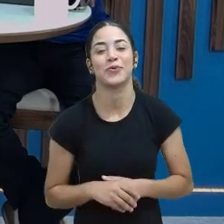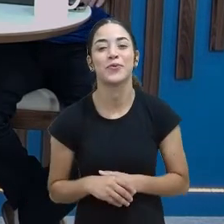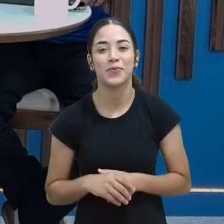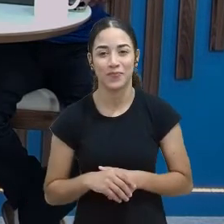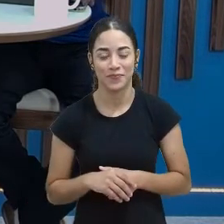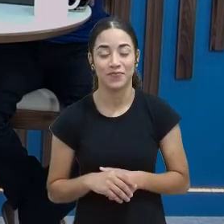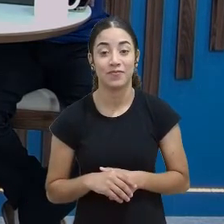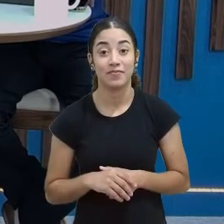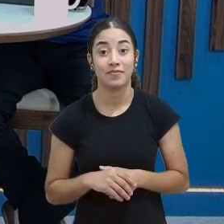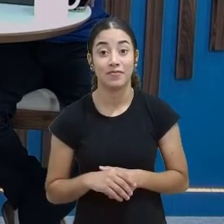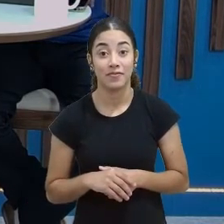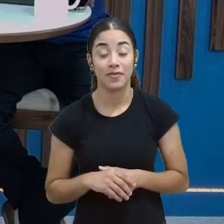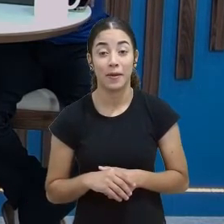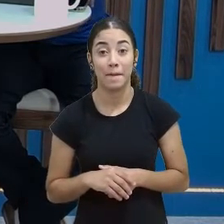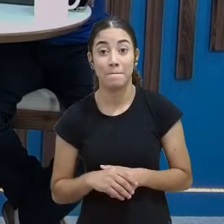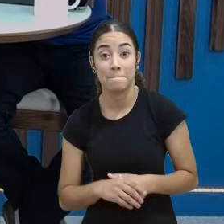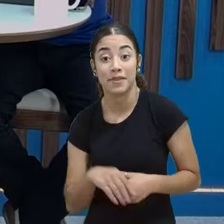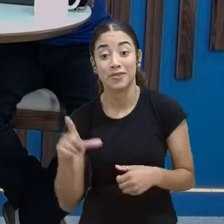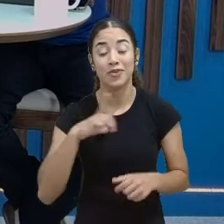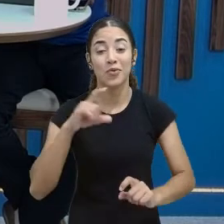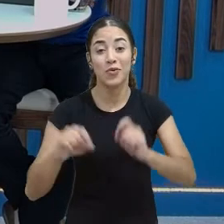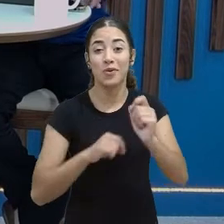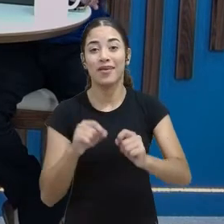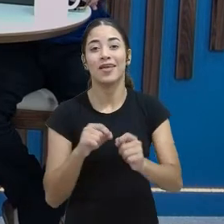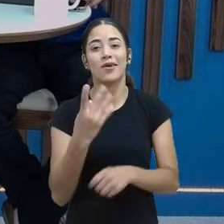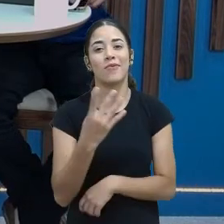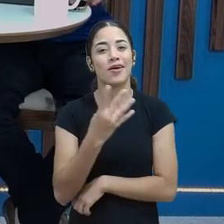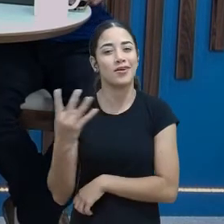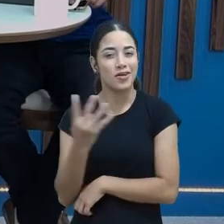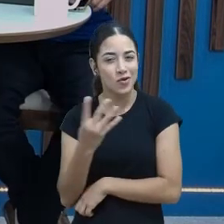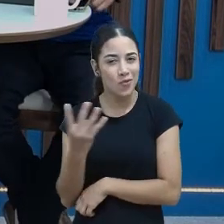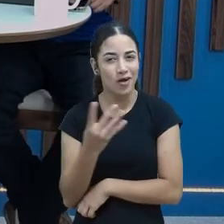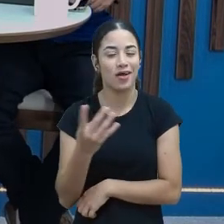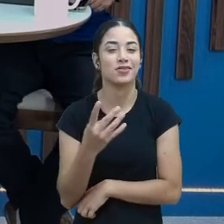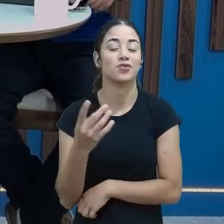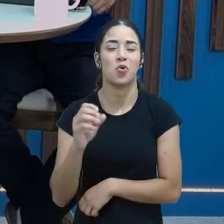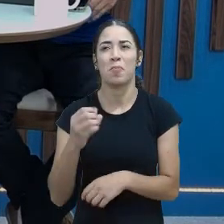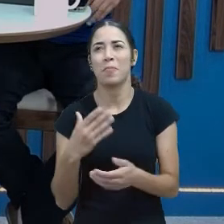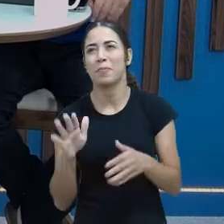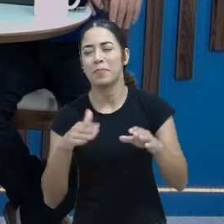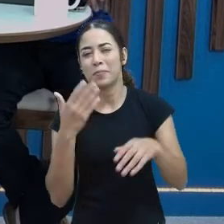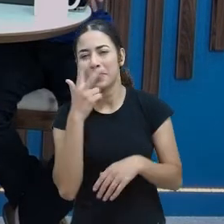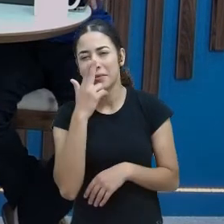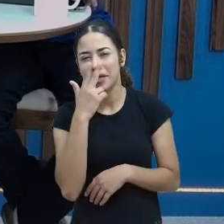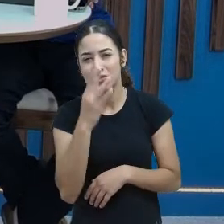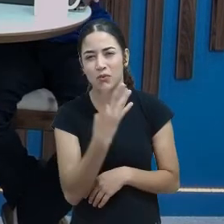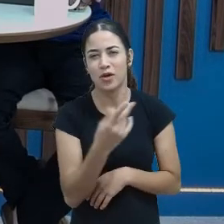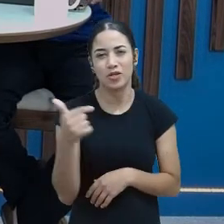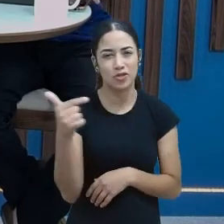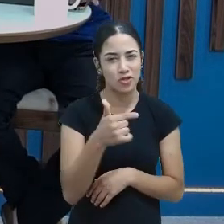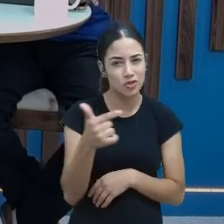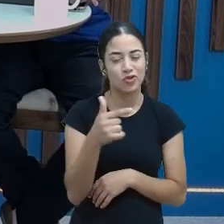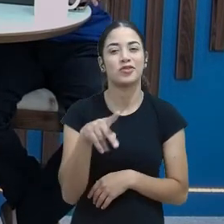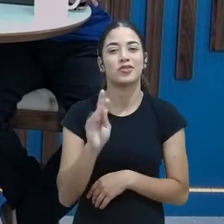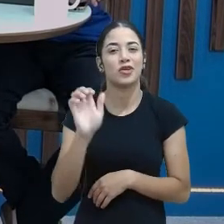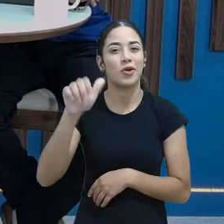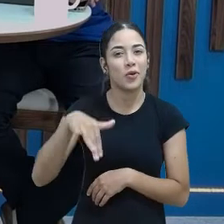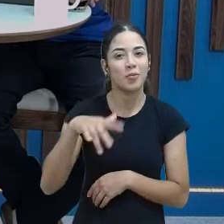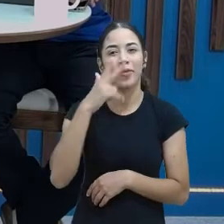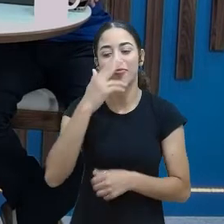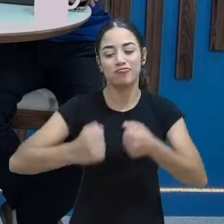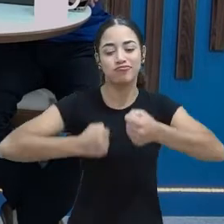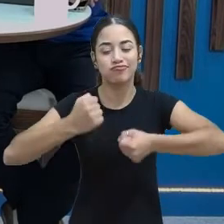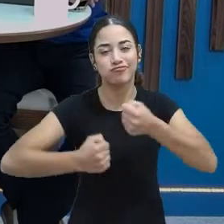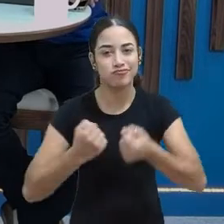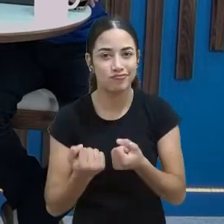de maratona, né, os 44, 42 quilômetros, né, professor Ricardinho? Ele está ali, a maratona, né,